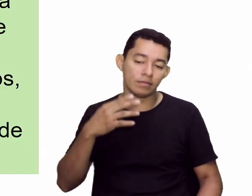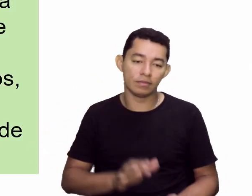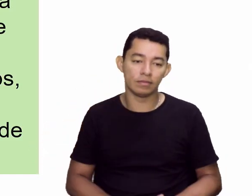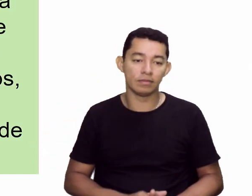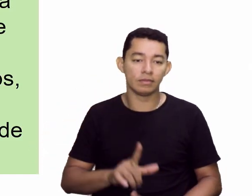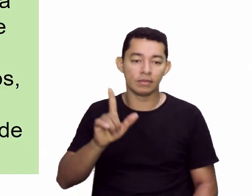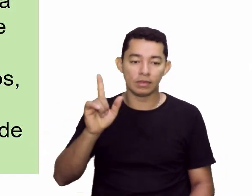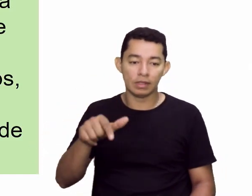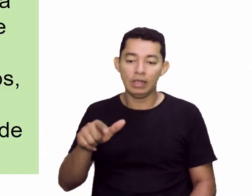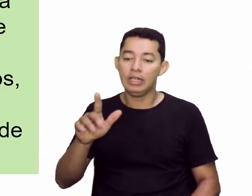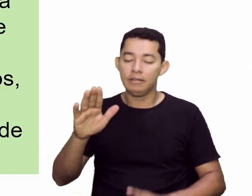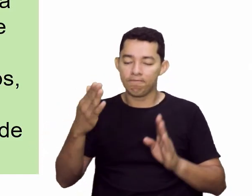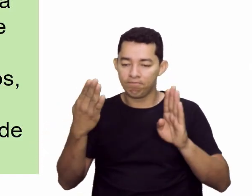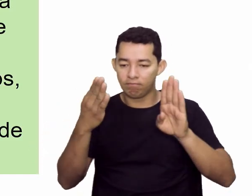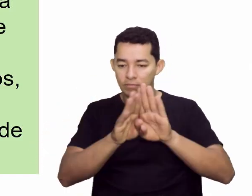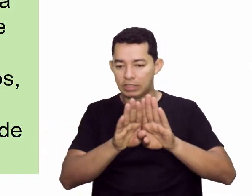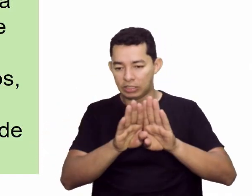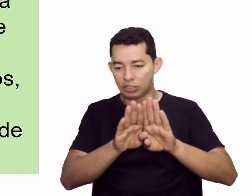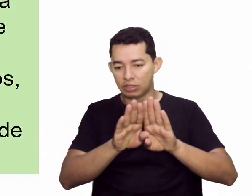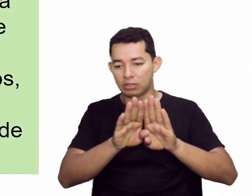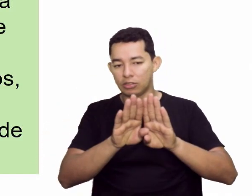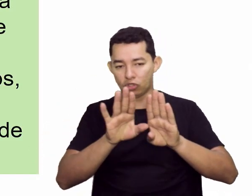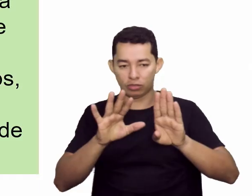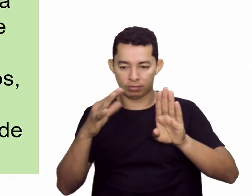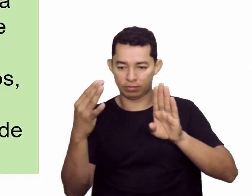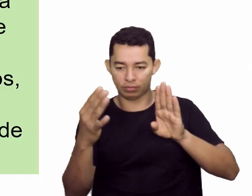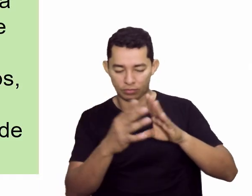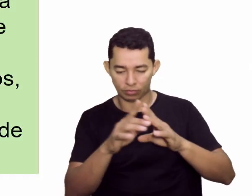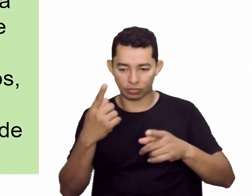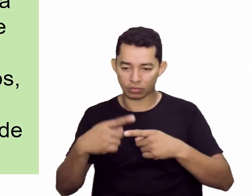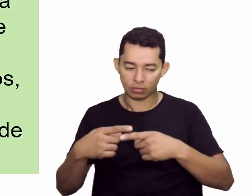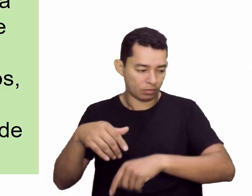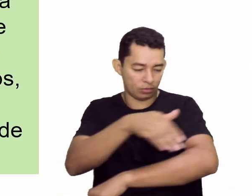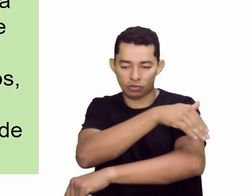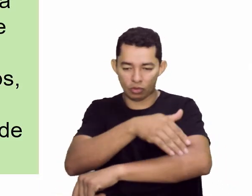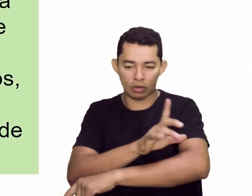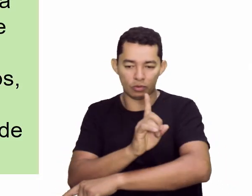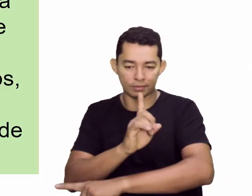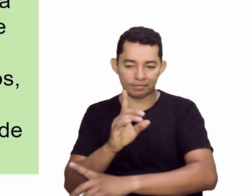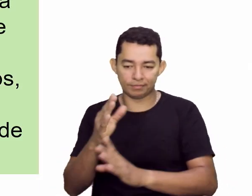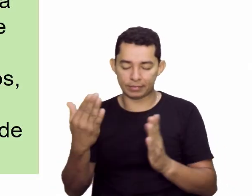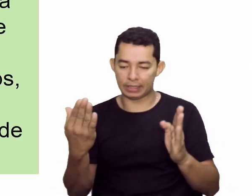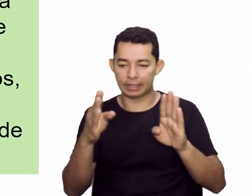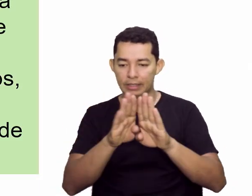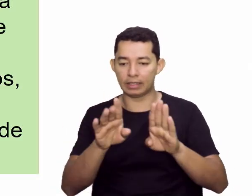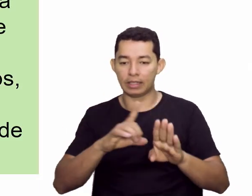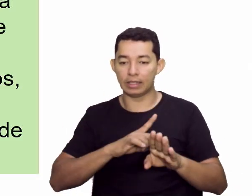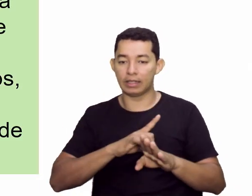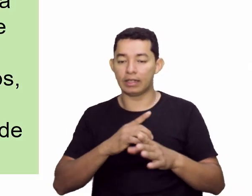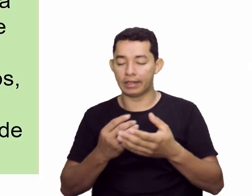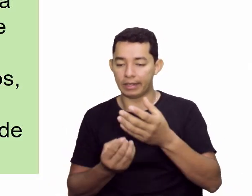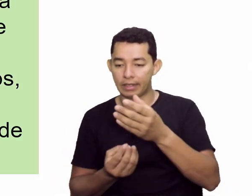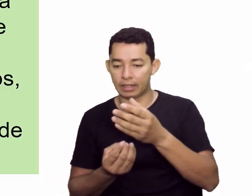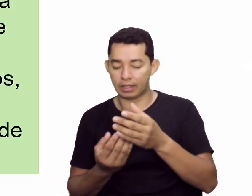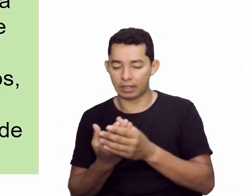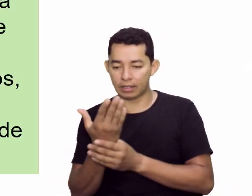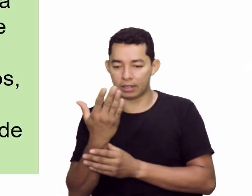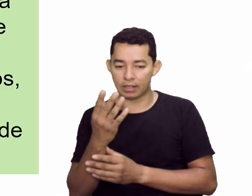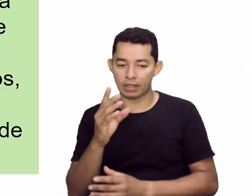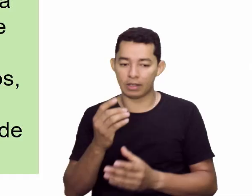fechado, né? Uma casa fechada. Fechado que eu digo assim, não é na rua o teatro, tá? Foi inaugurado no dia 25 de outubro